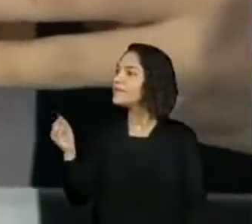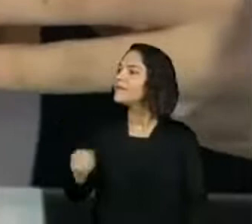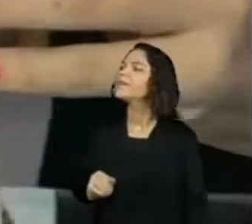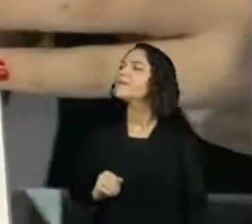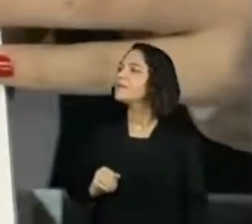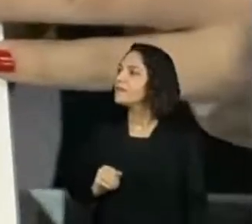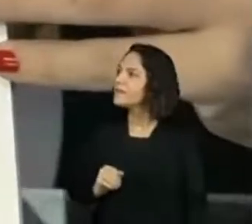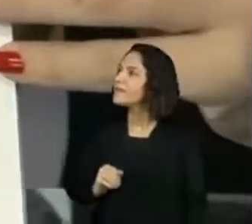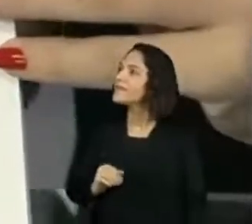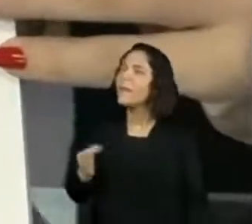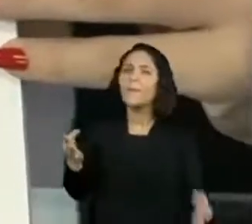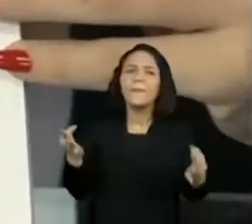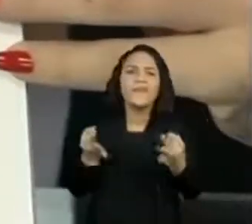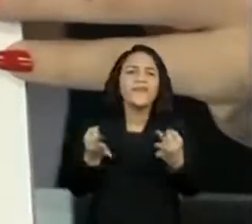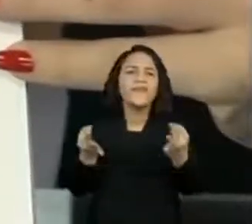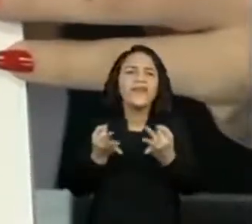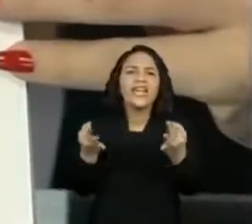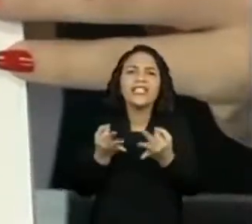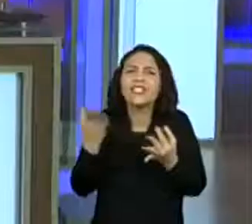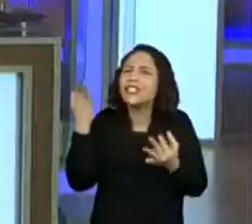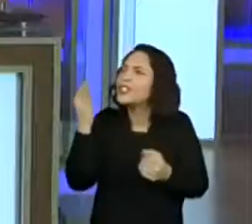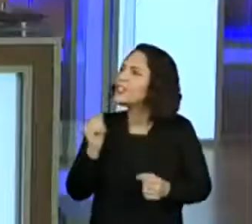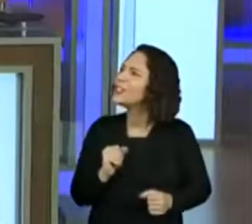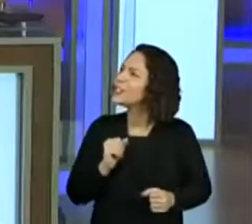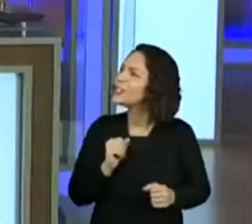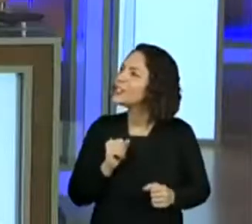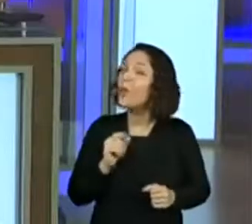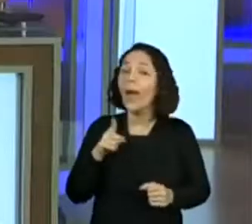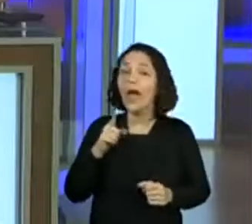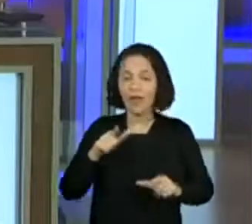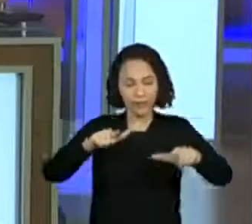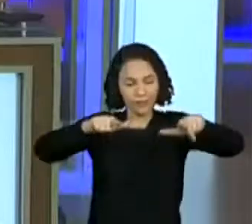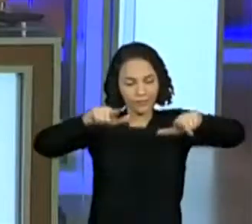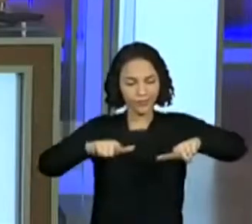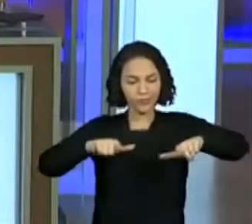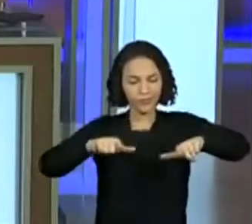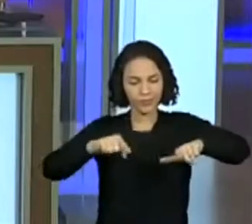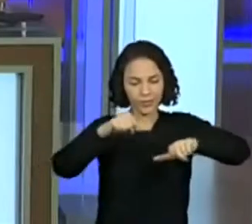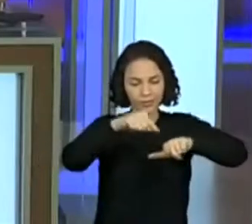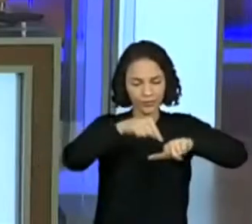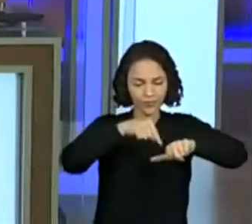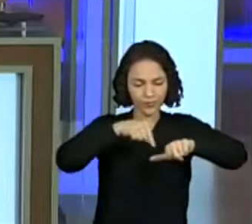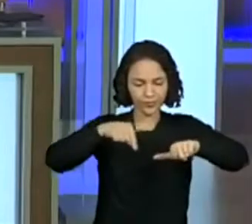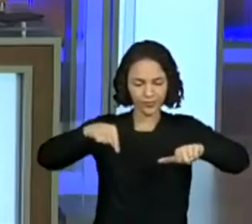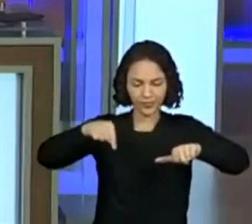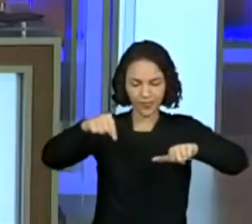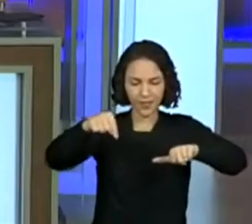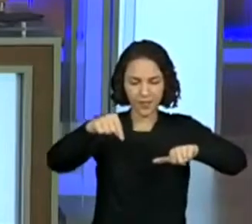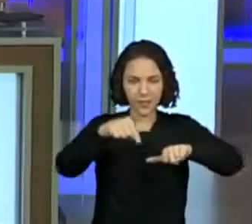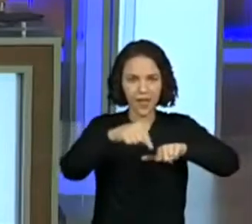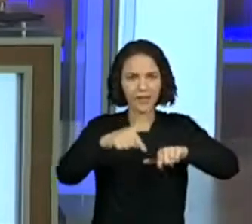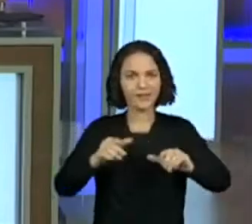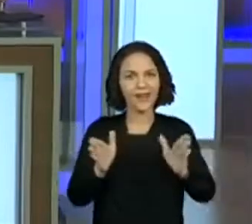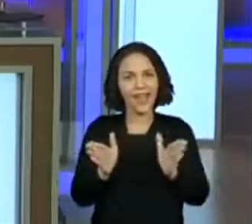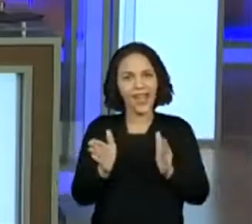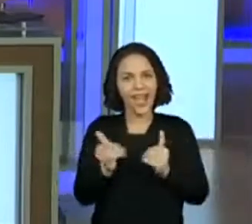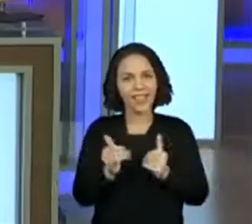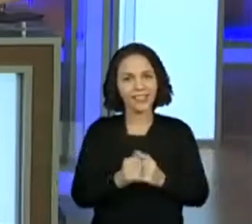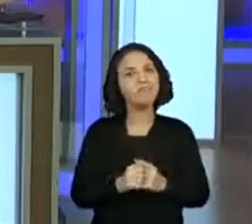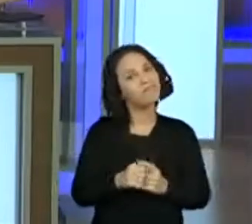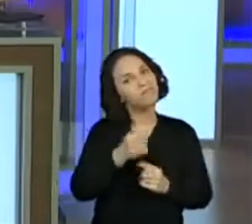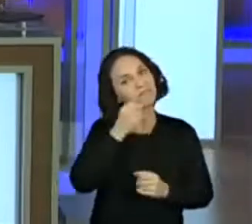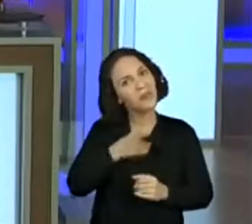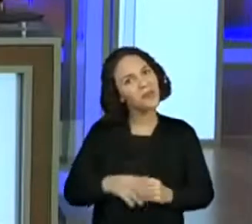Temos um quadrado perfeitinho, isso, né? Isso, é a base do nosso... A base da nossa caixinha. Olha só. Ficou bom,